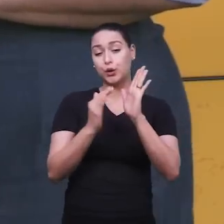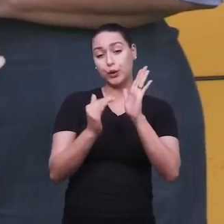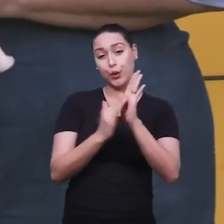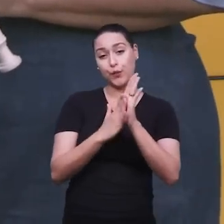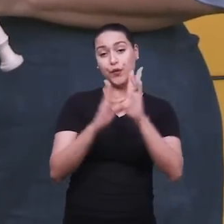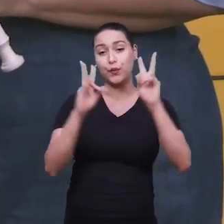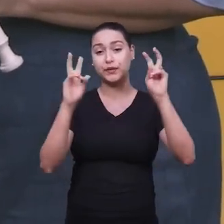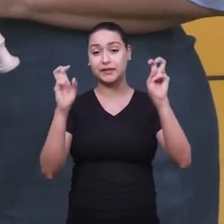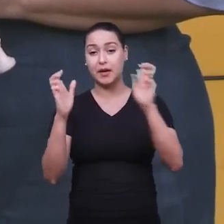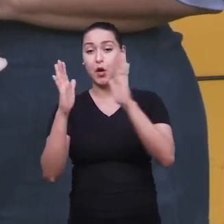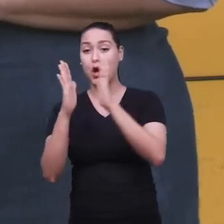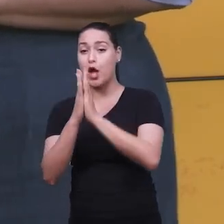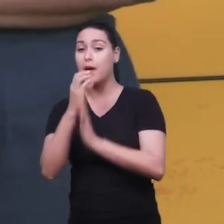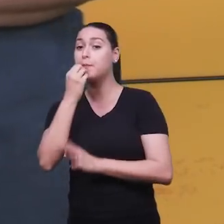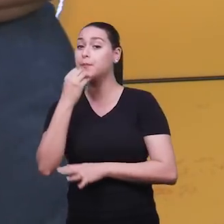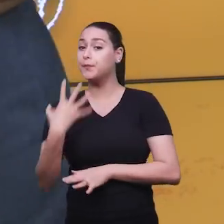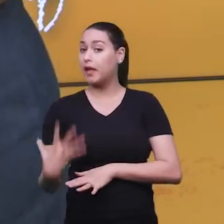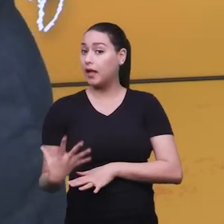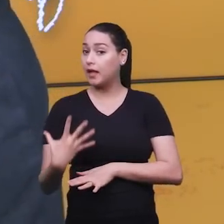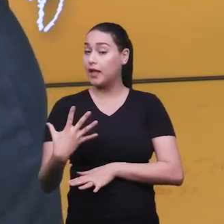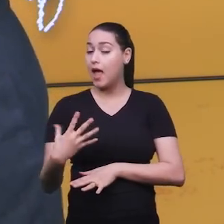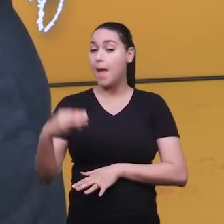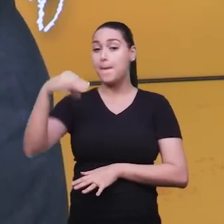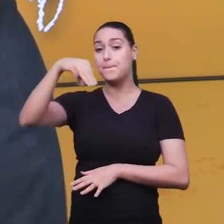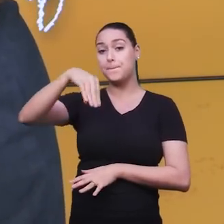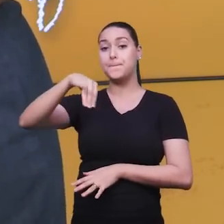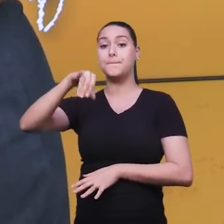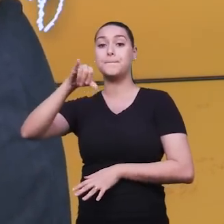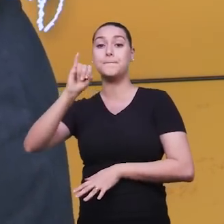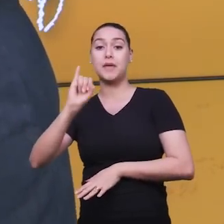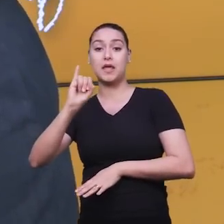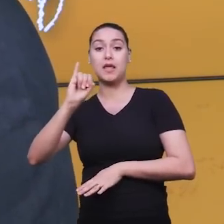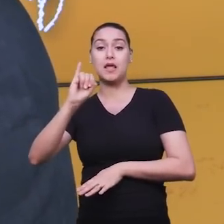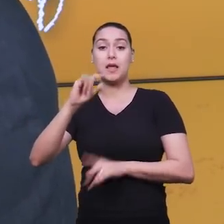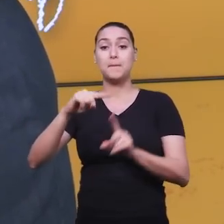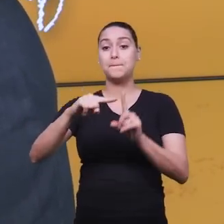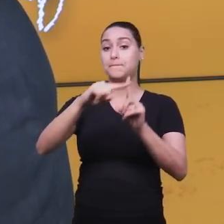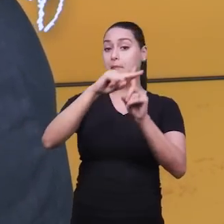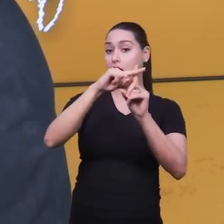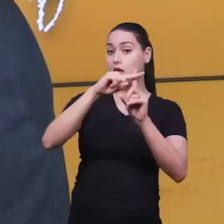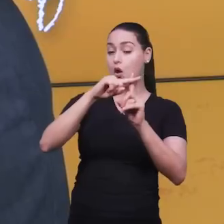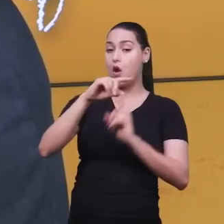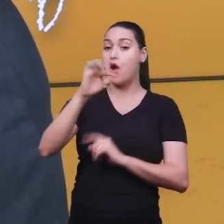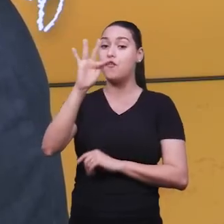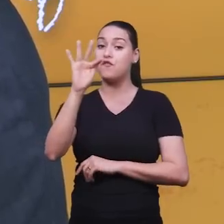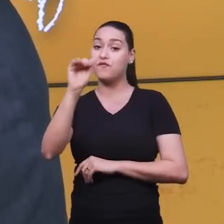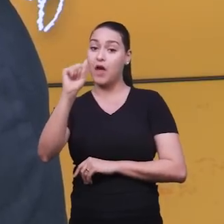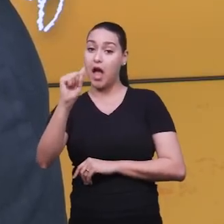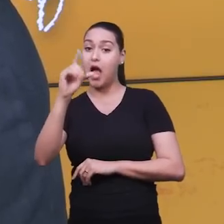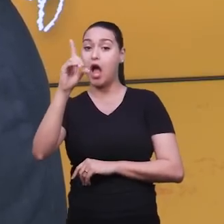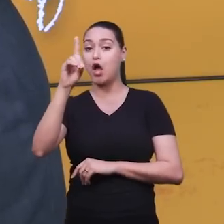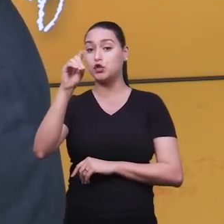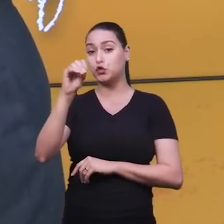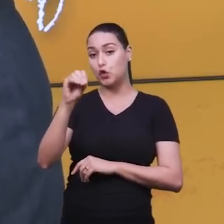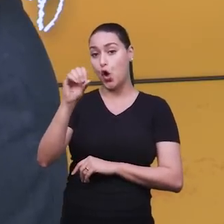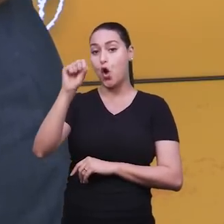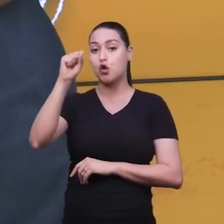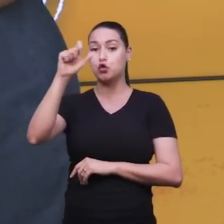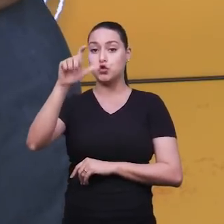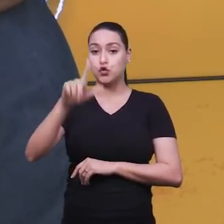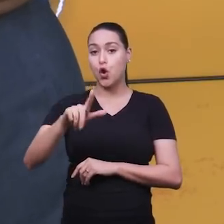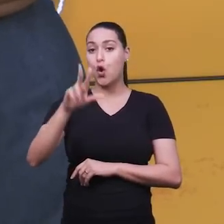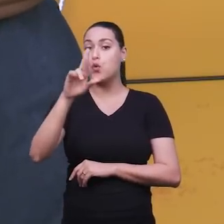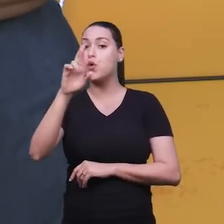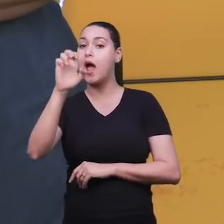louvor, orar faz bem, está no tom de Mi maior. Fá, Dó, Sol, Ré.